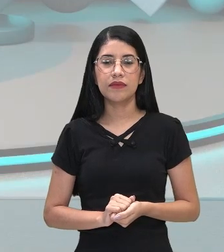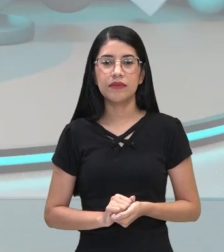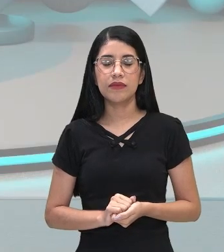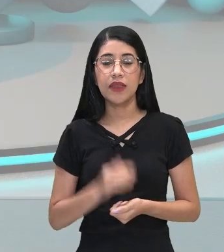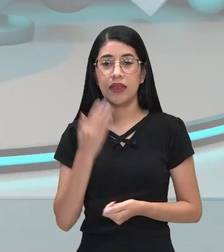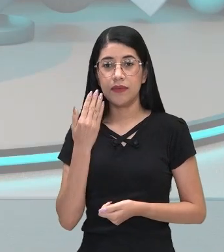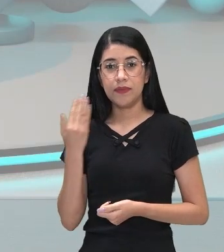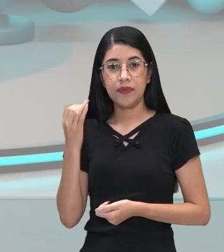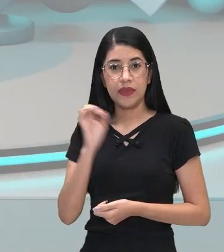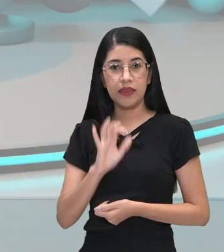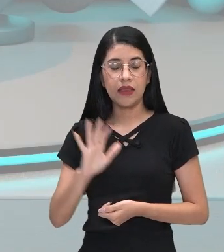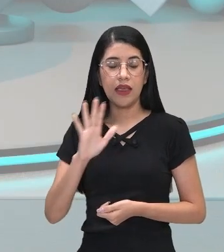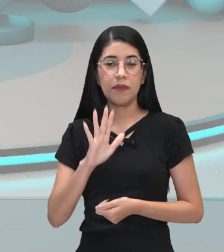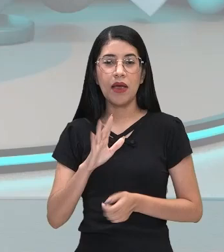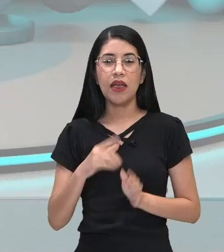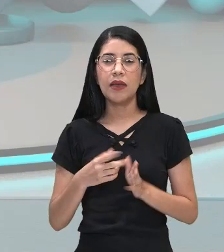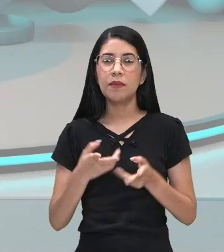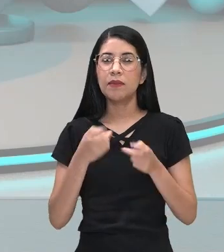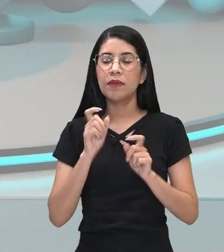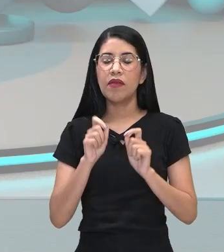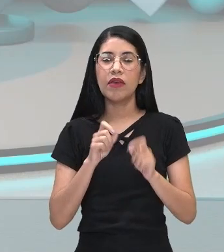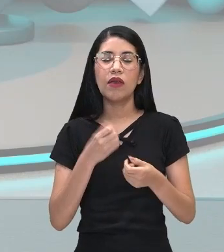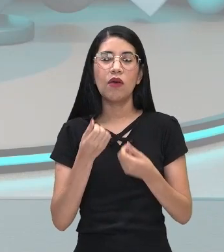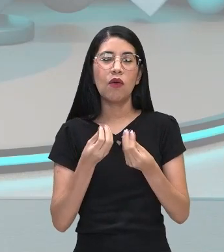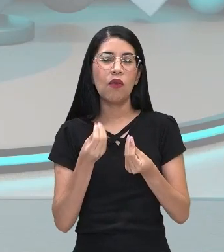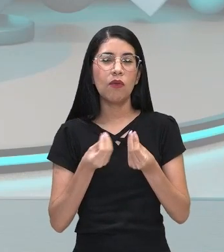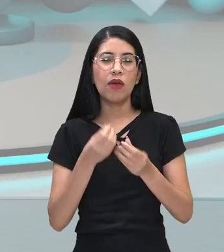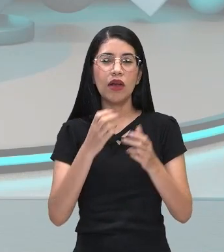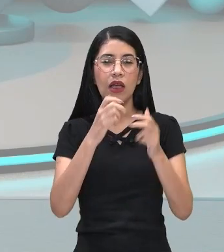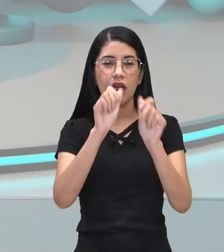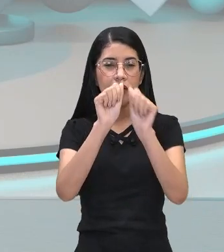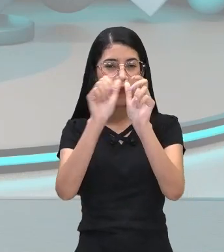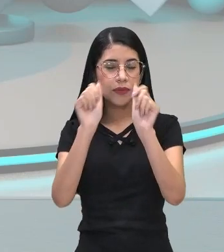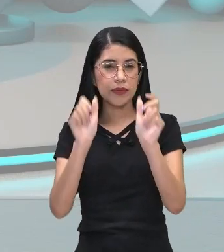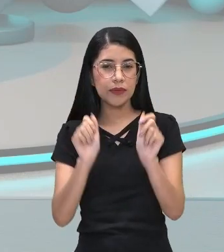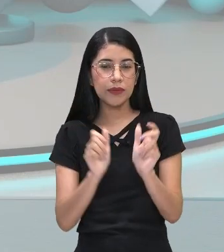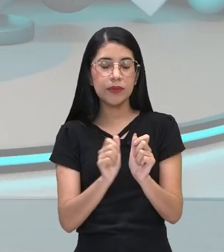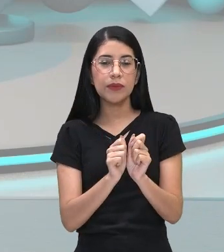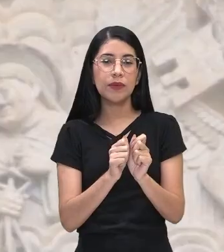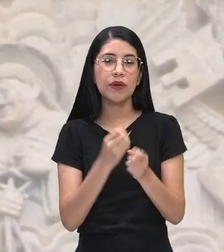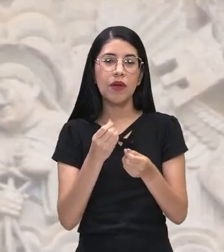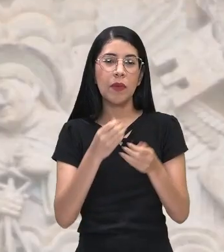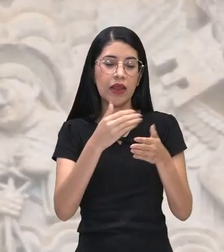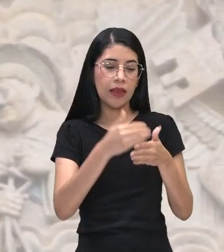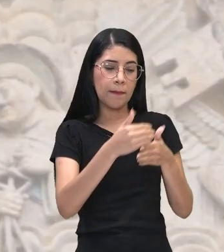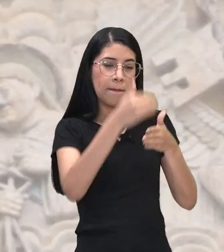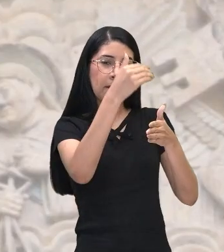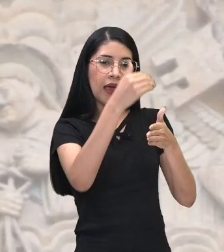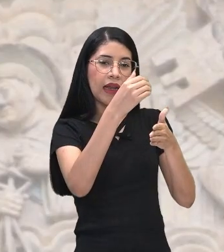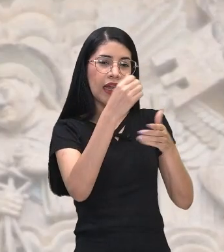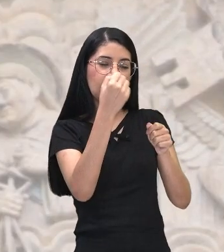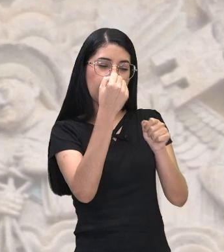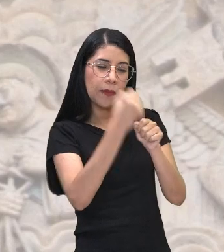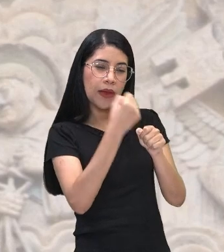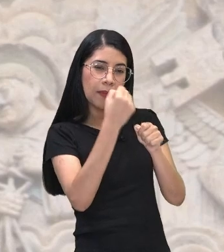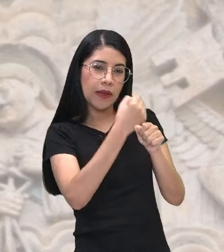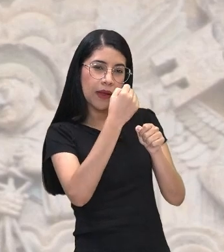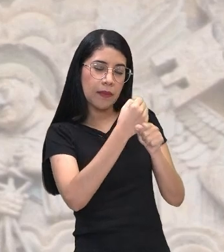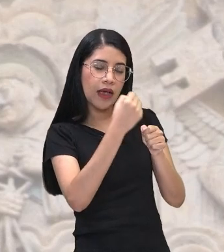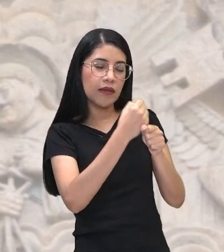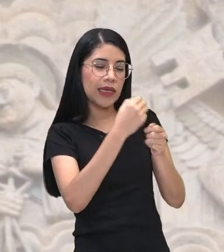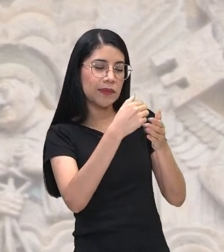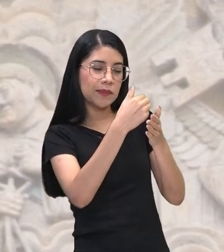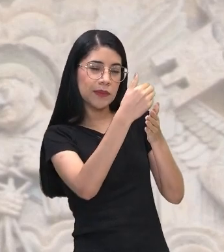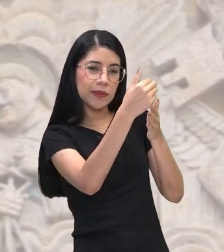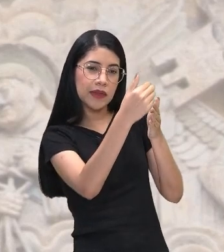Como vocês podem ver, essas esculturas eram esculpidas nas paredes, então, das